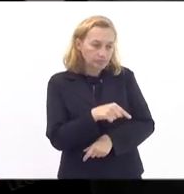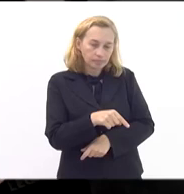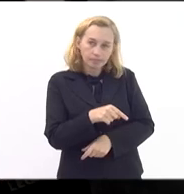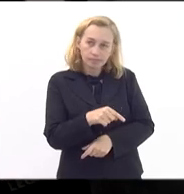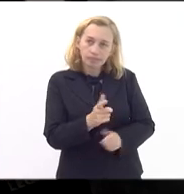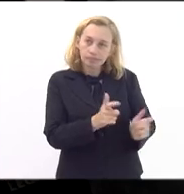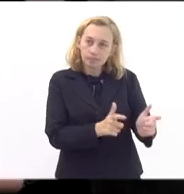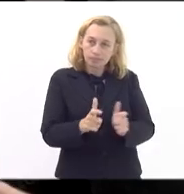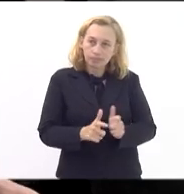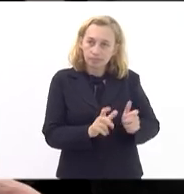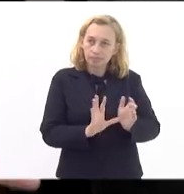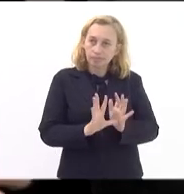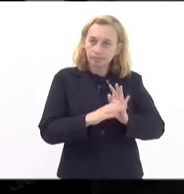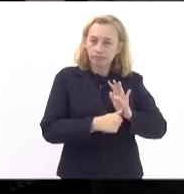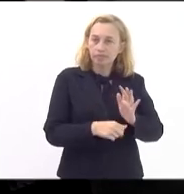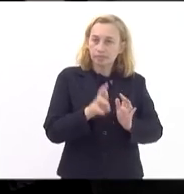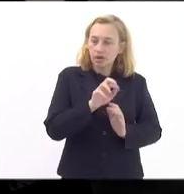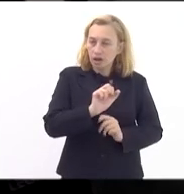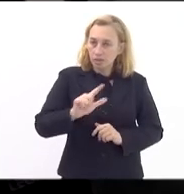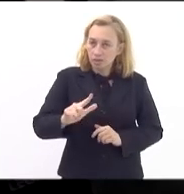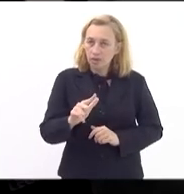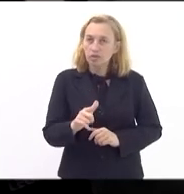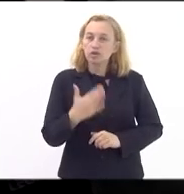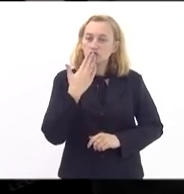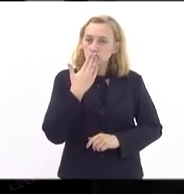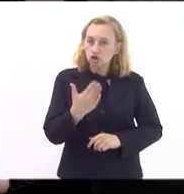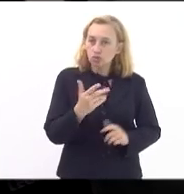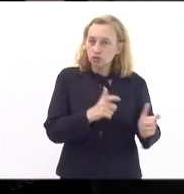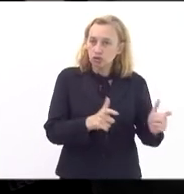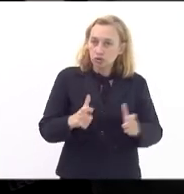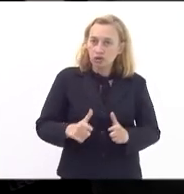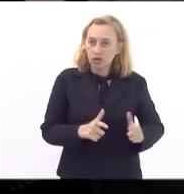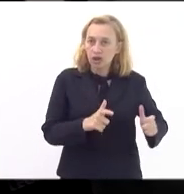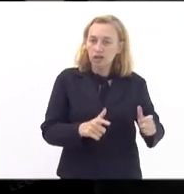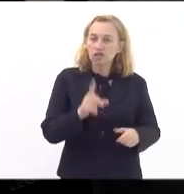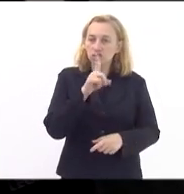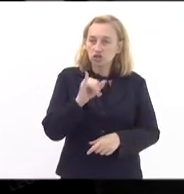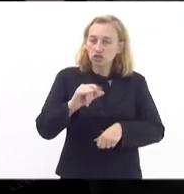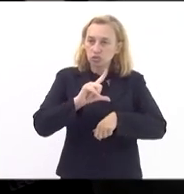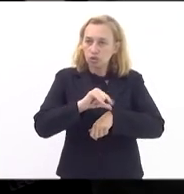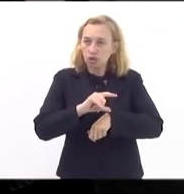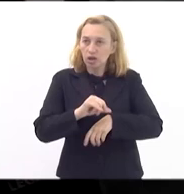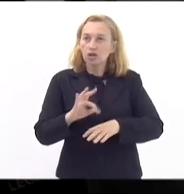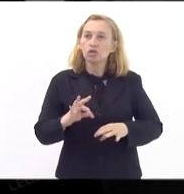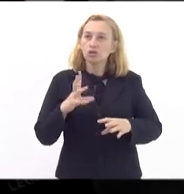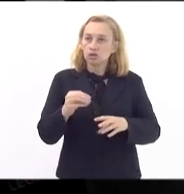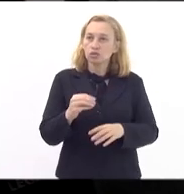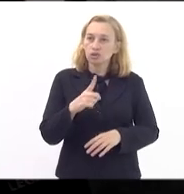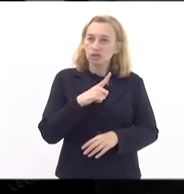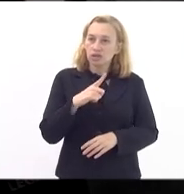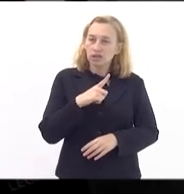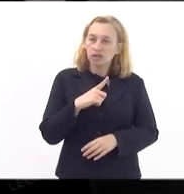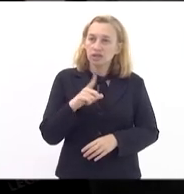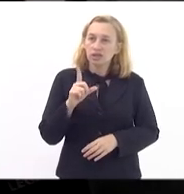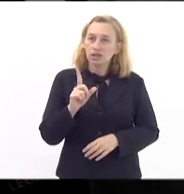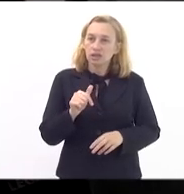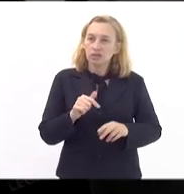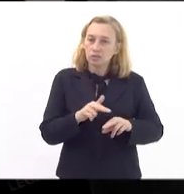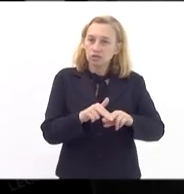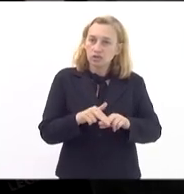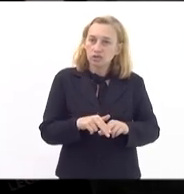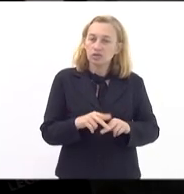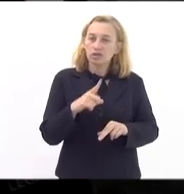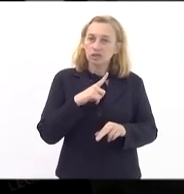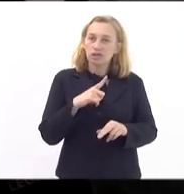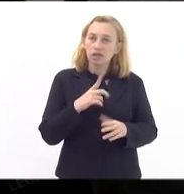criminal onde tem posturo por ramal por tipo de ocorrência é Dias horários a gente tem tudo isso e é em função disso